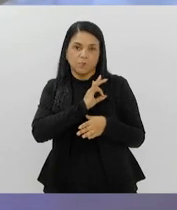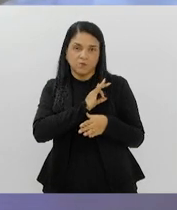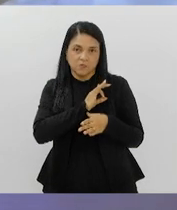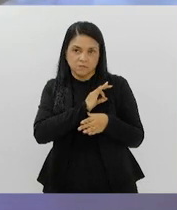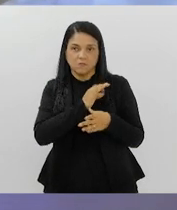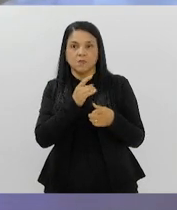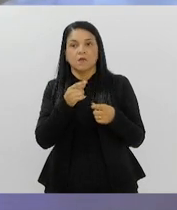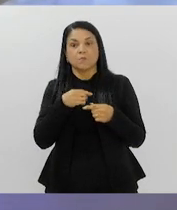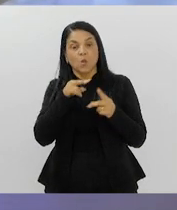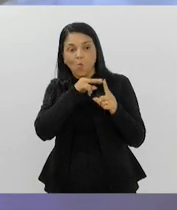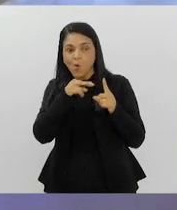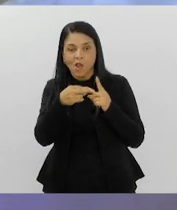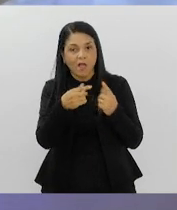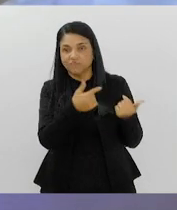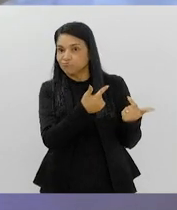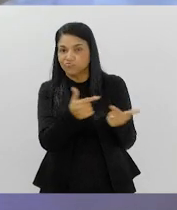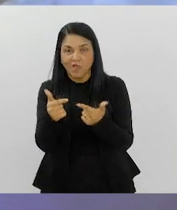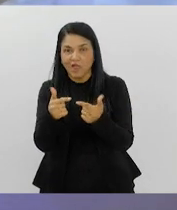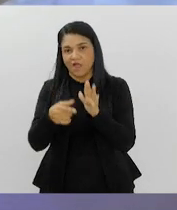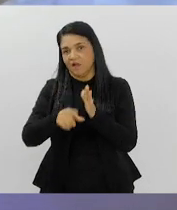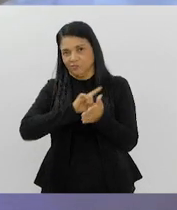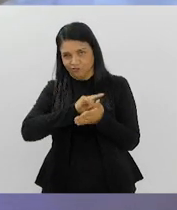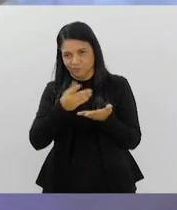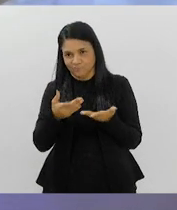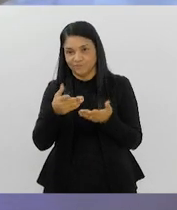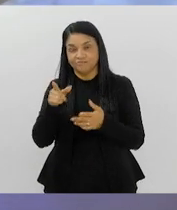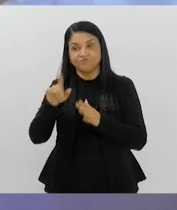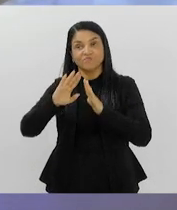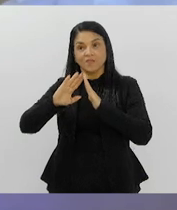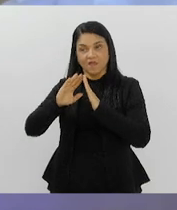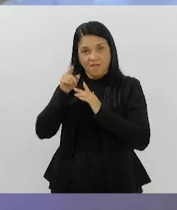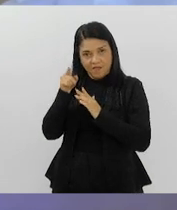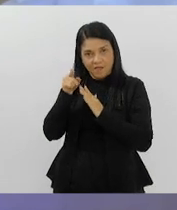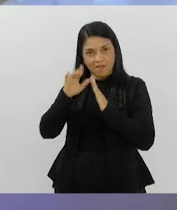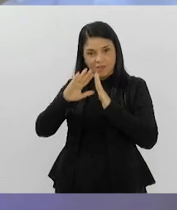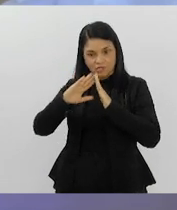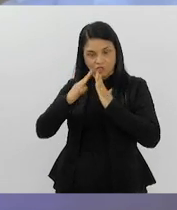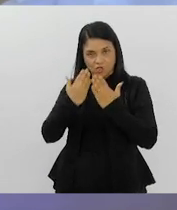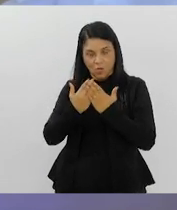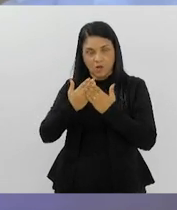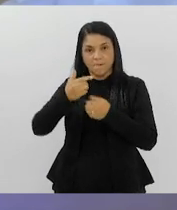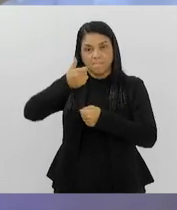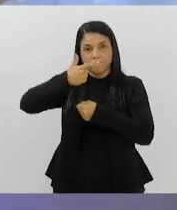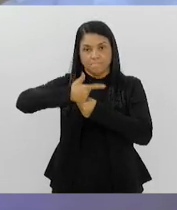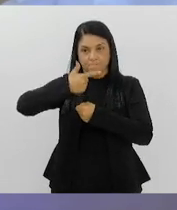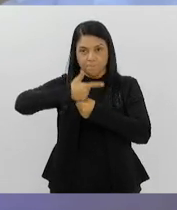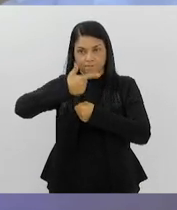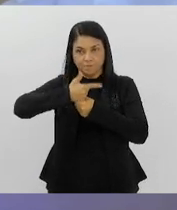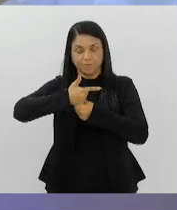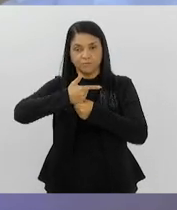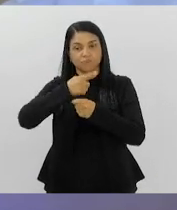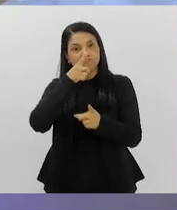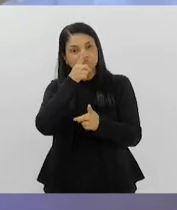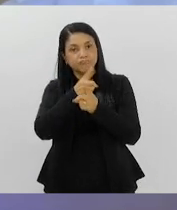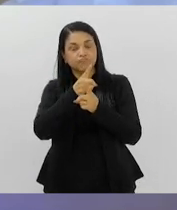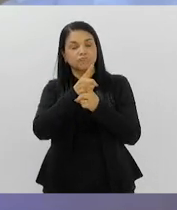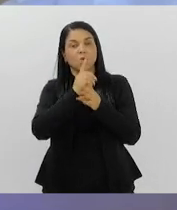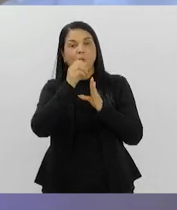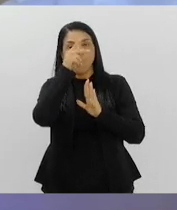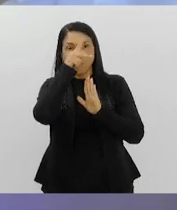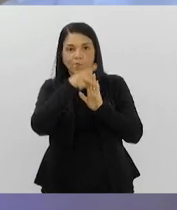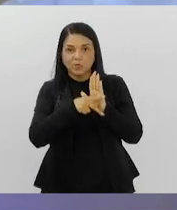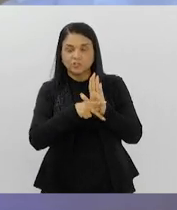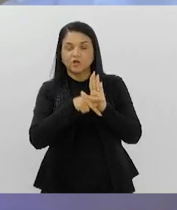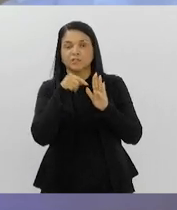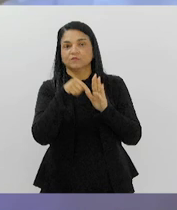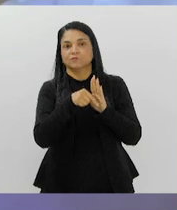têm. Essa escola aí é uma escola, Dom Pedro II, onde foi identificado um projeto social lá, Taekwondo Dignidade para a